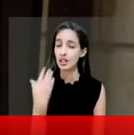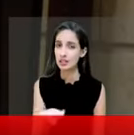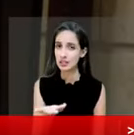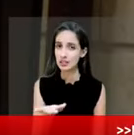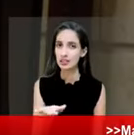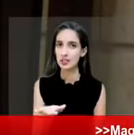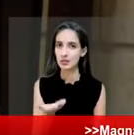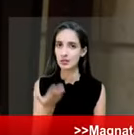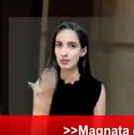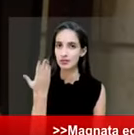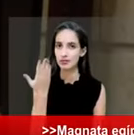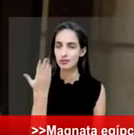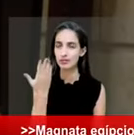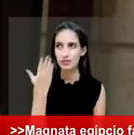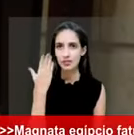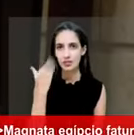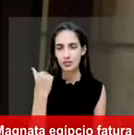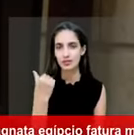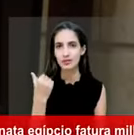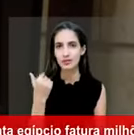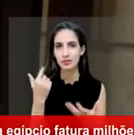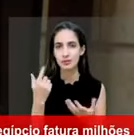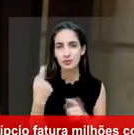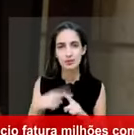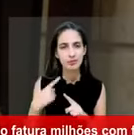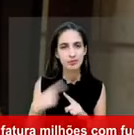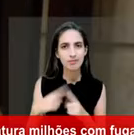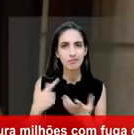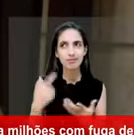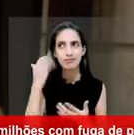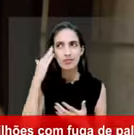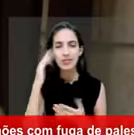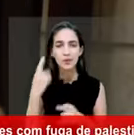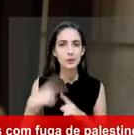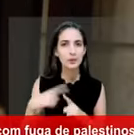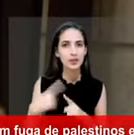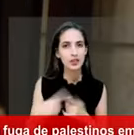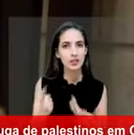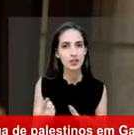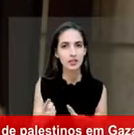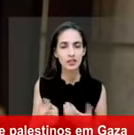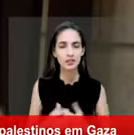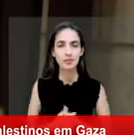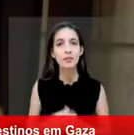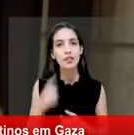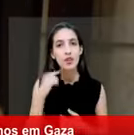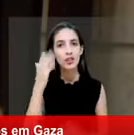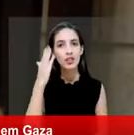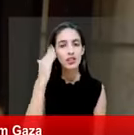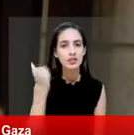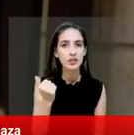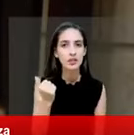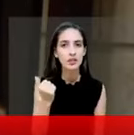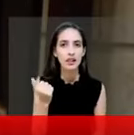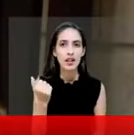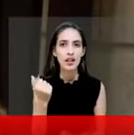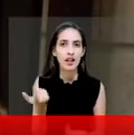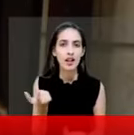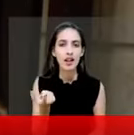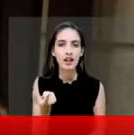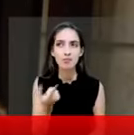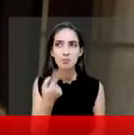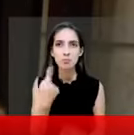parlamento. Eu gostaria, então, de entender sobre os aspectos políticos qual é o argumento para que se